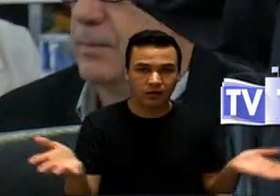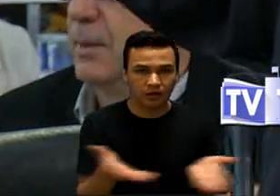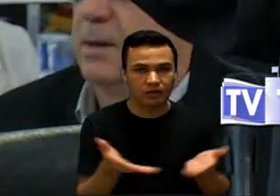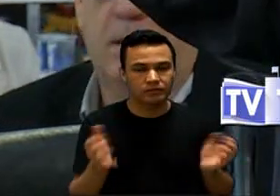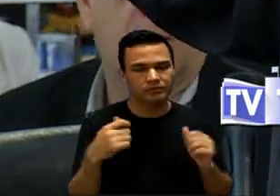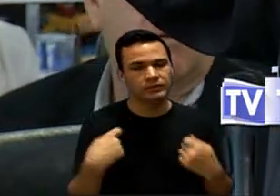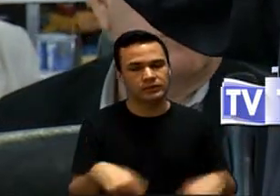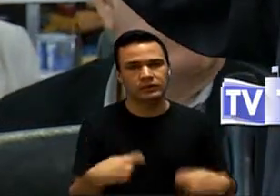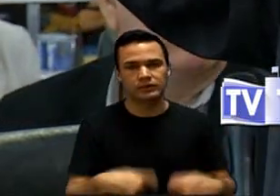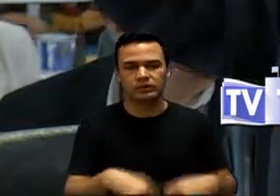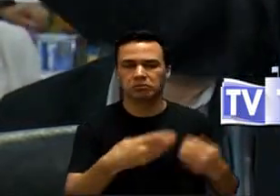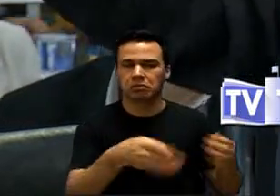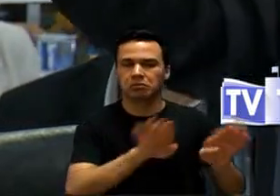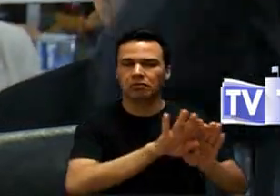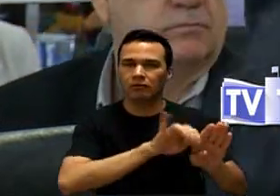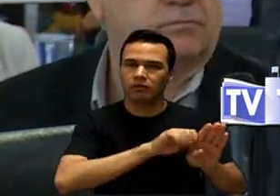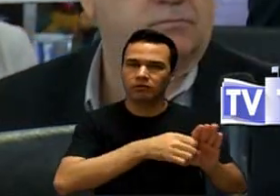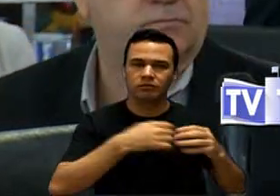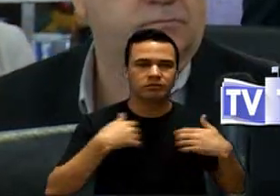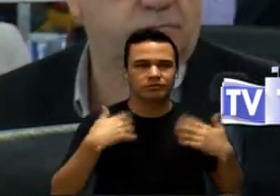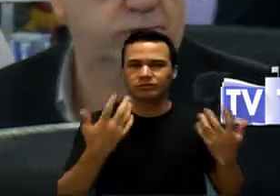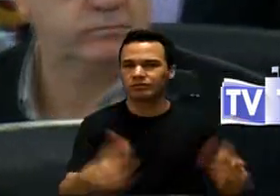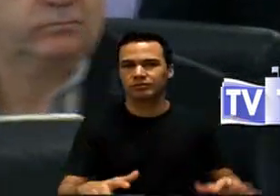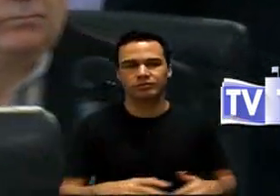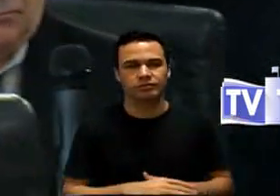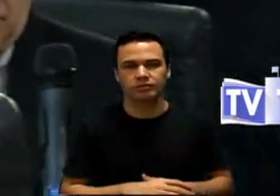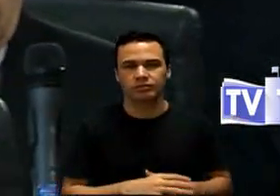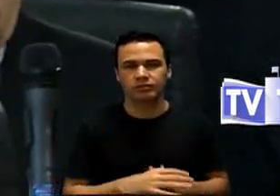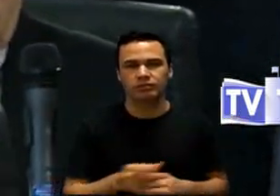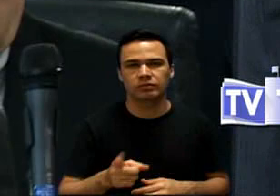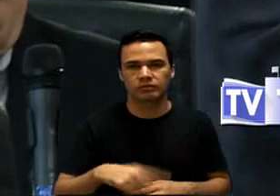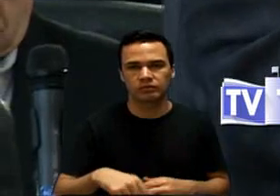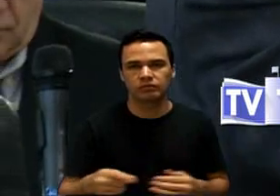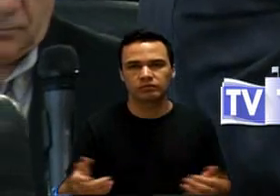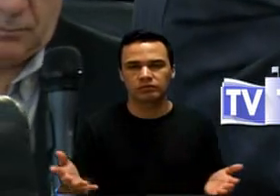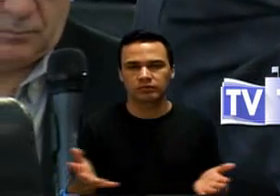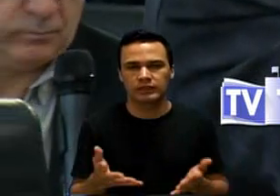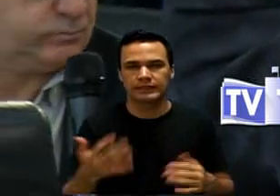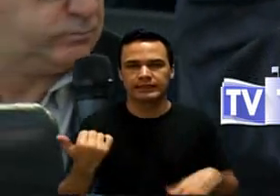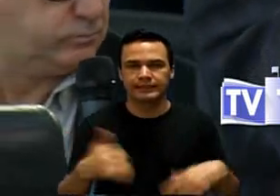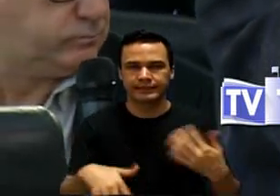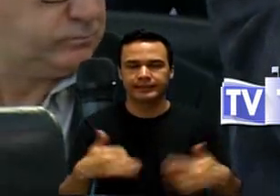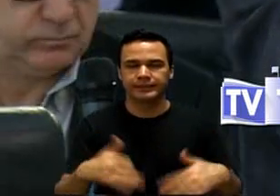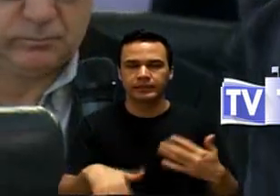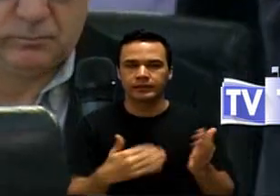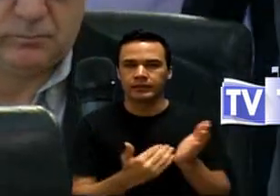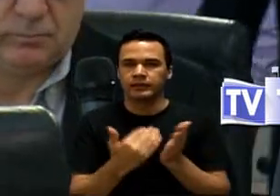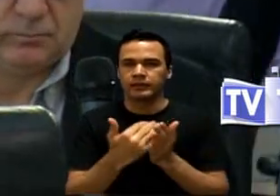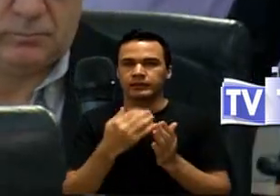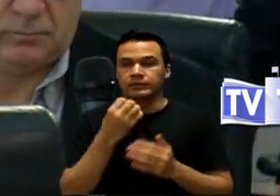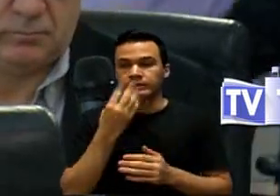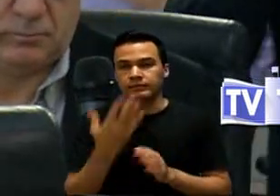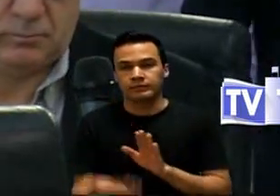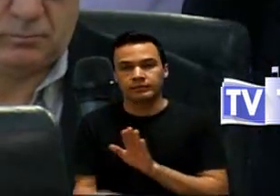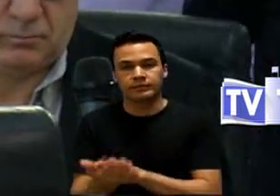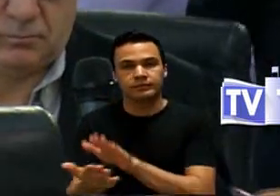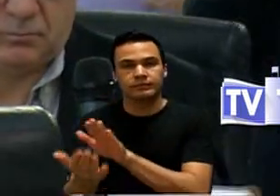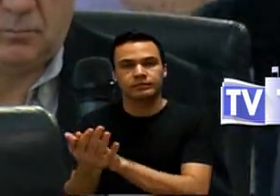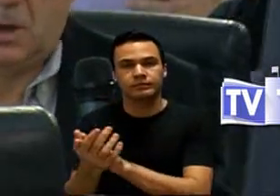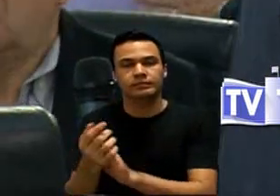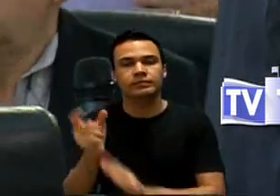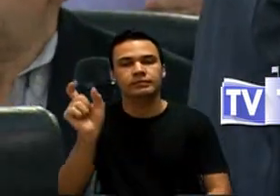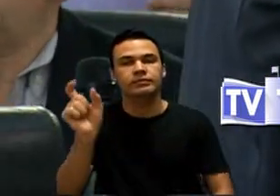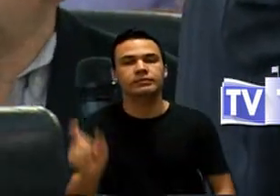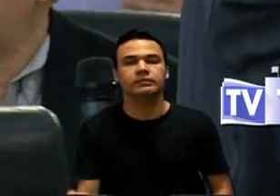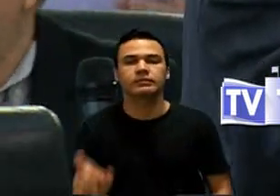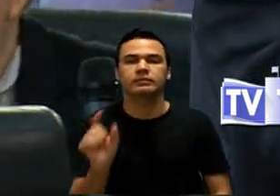fazer uma luta para não fechar? É impossível. Mas vamos lá, senhor presidente. Quero fazer um voto de congratulação, senhor